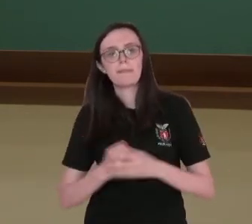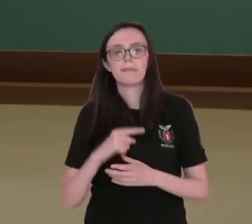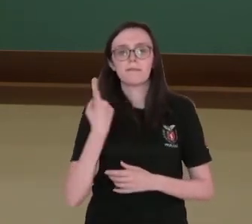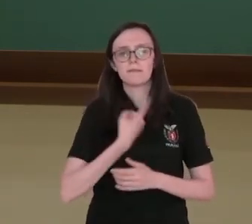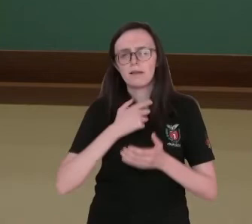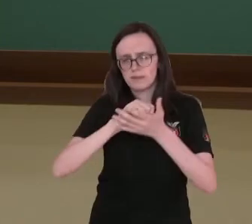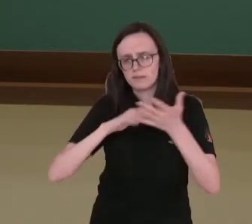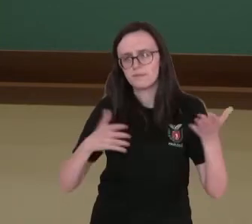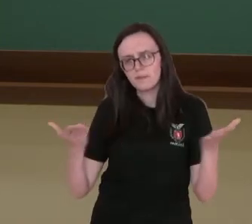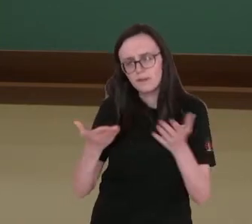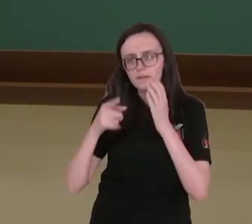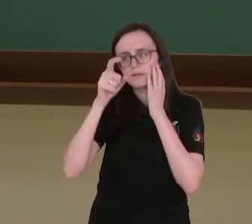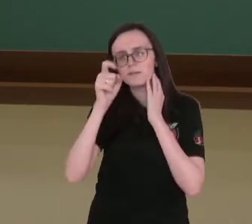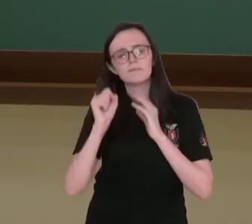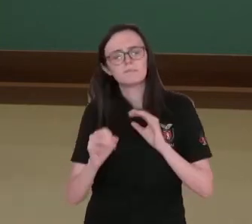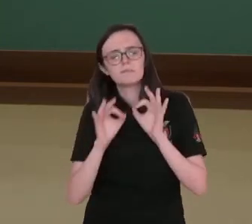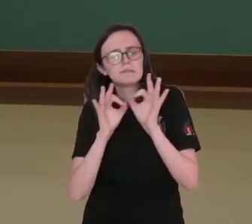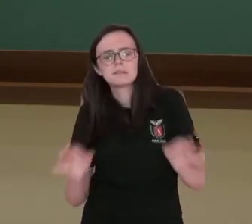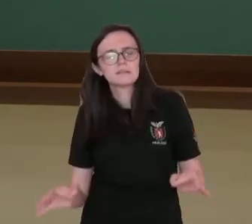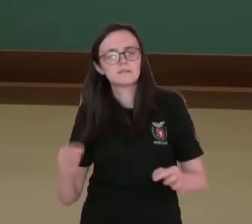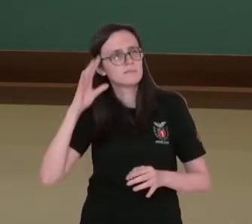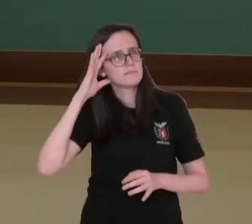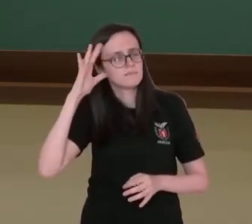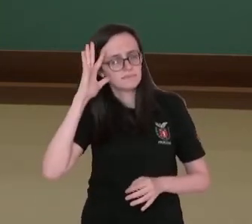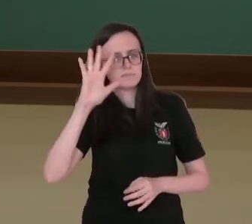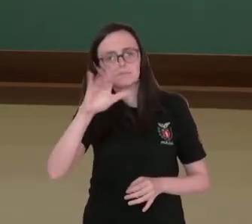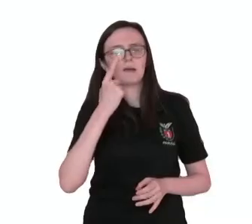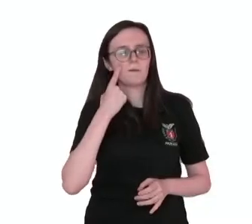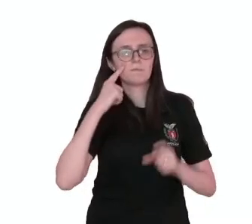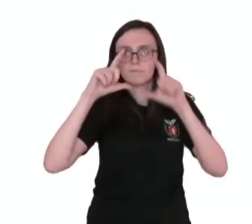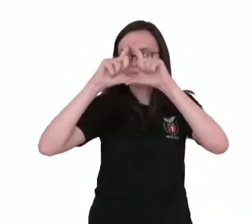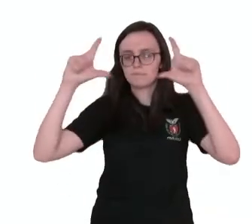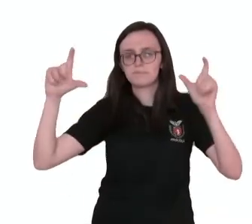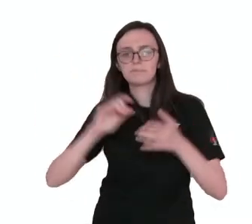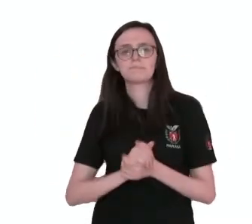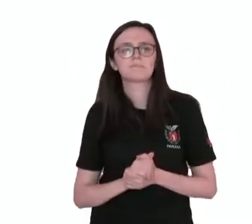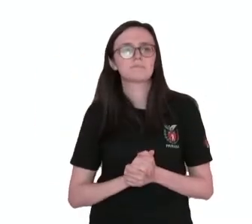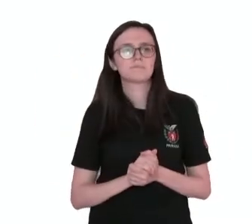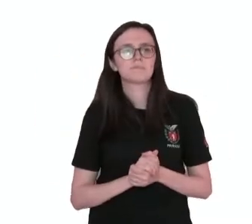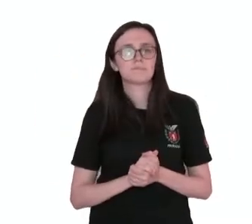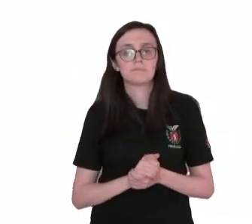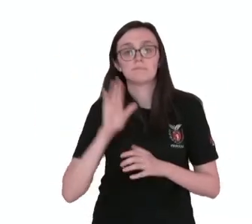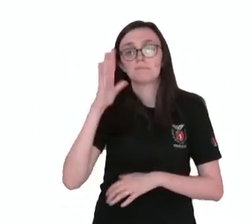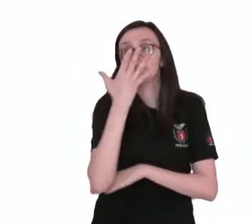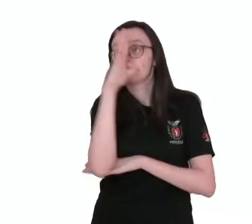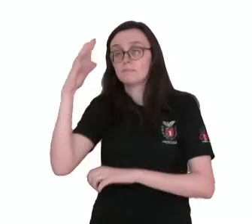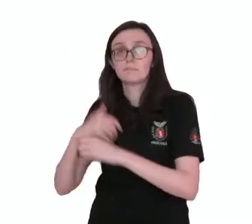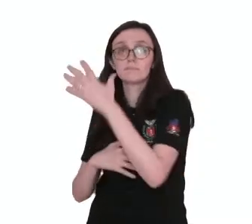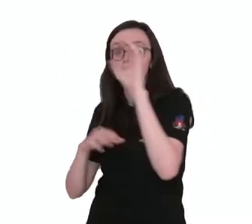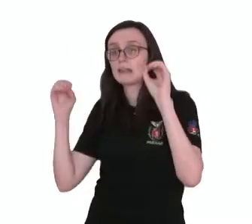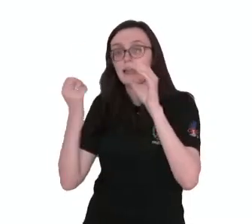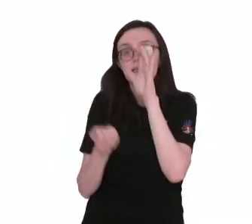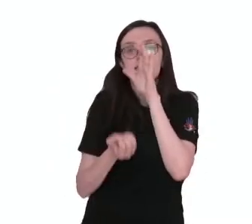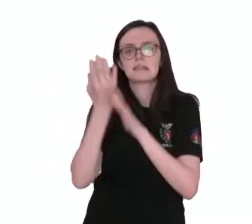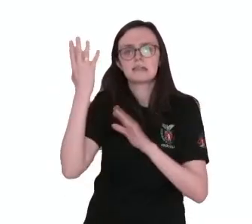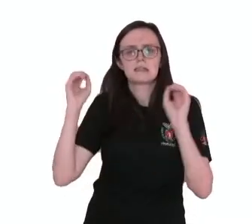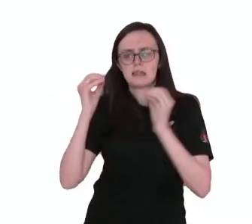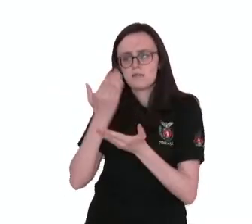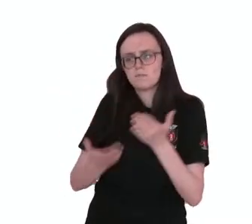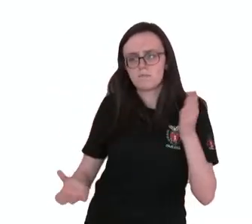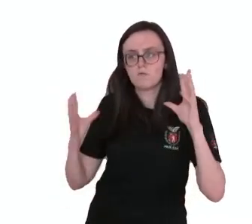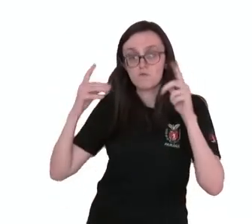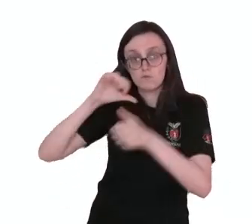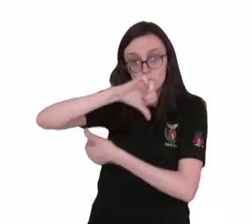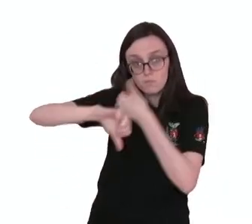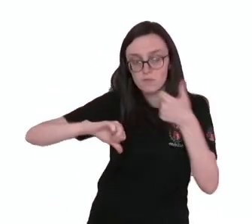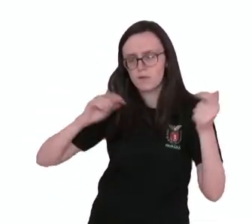uma atividade agora, bem simples. Ele fala o seguinte: já que na natureza nada se cria, nada se perde, tudo se transforma, é